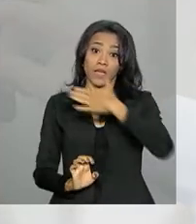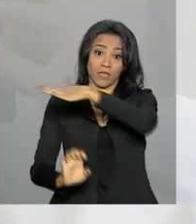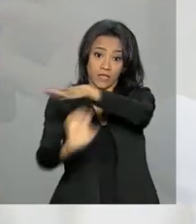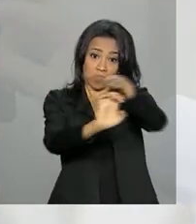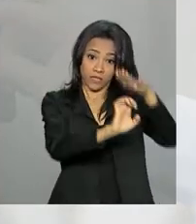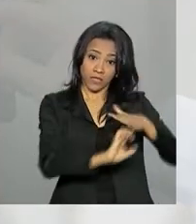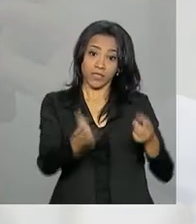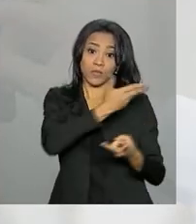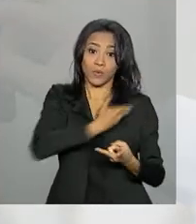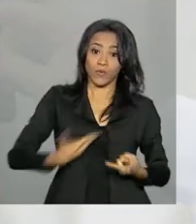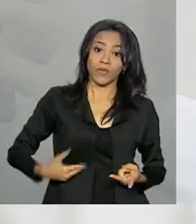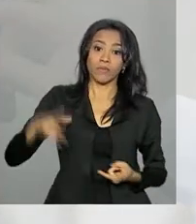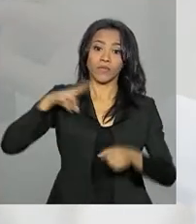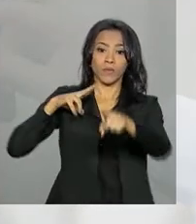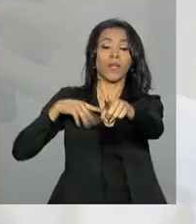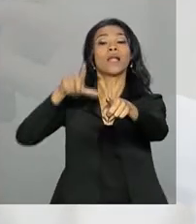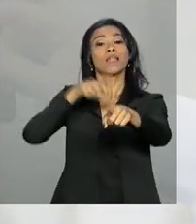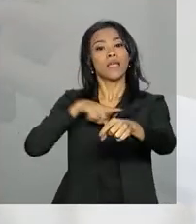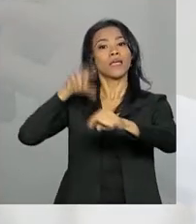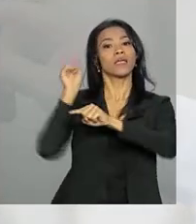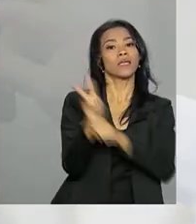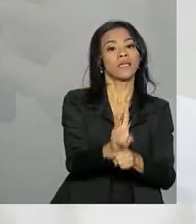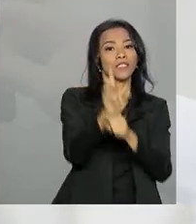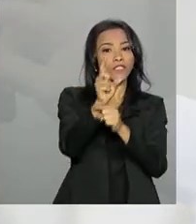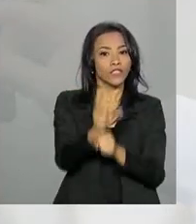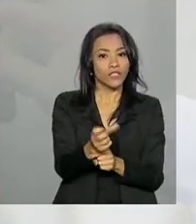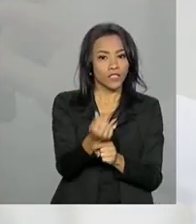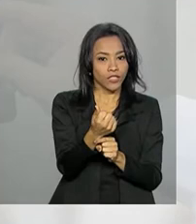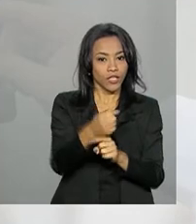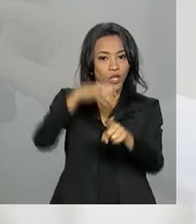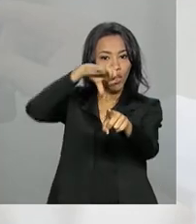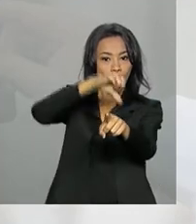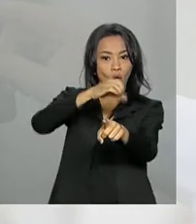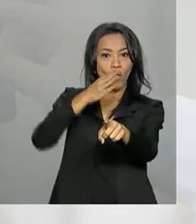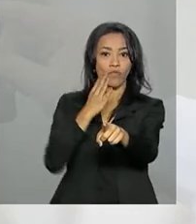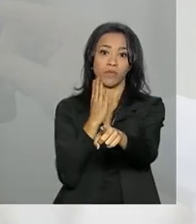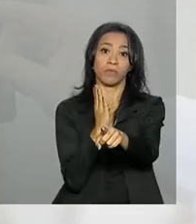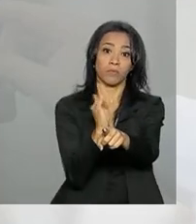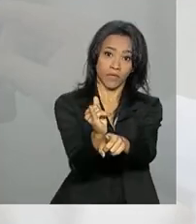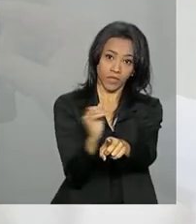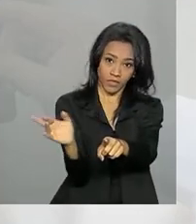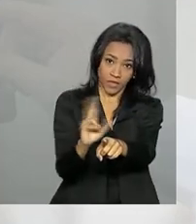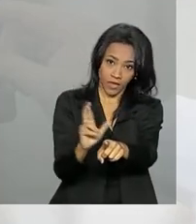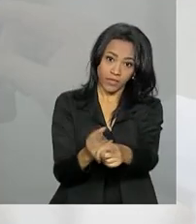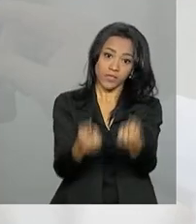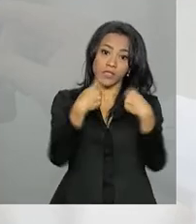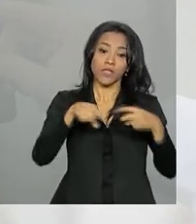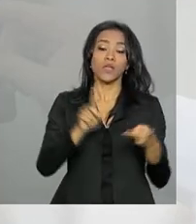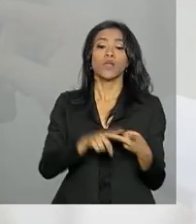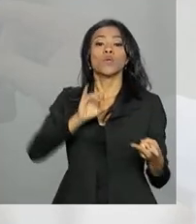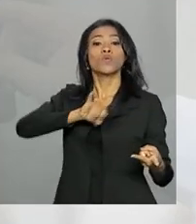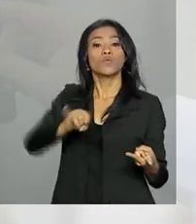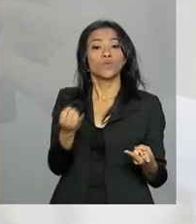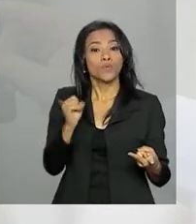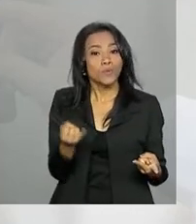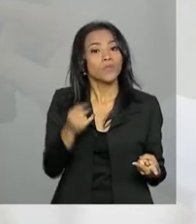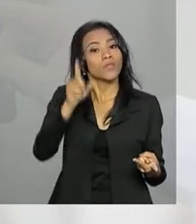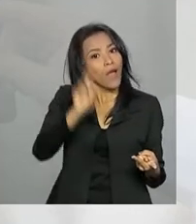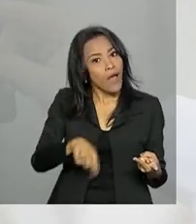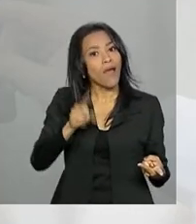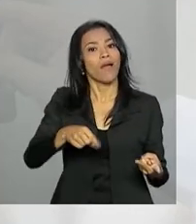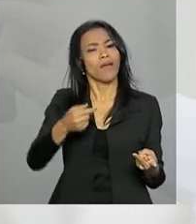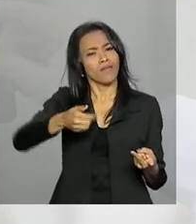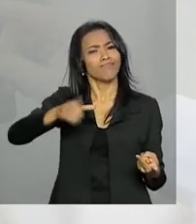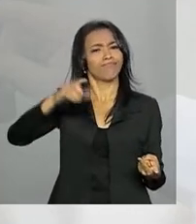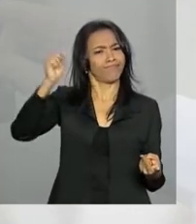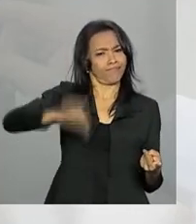oferecem linhas de crédito especiais da ordem de 9 bilhões de reais as taxas de juros são mais acessíveis para